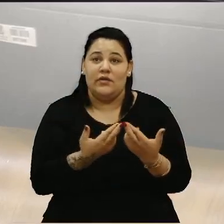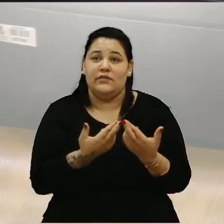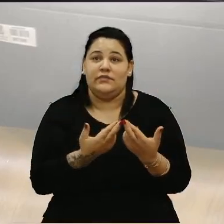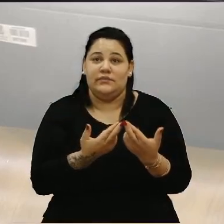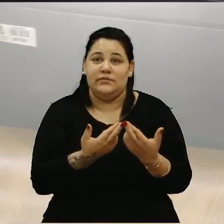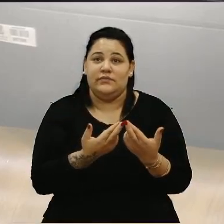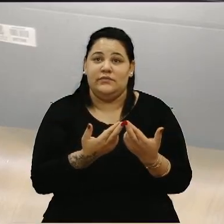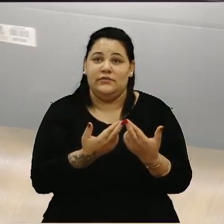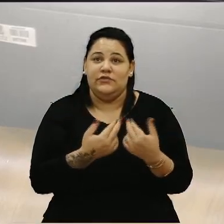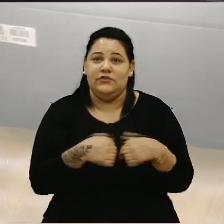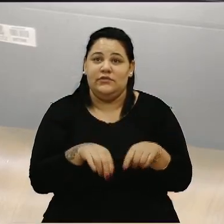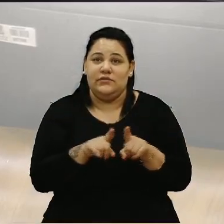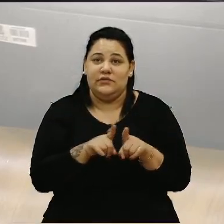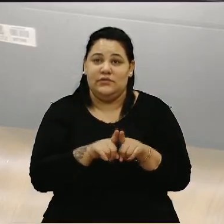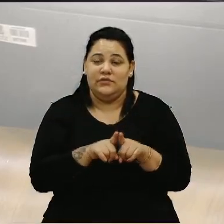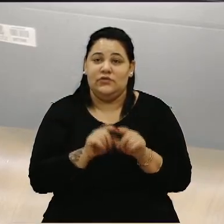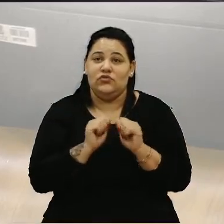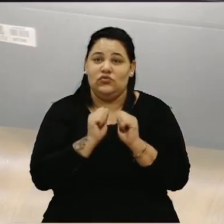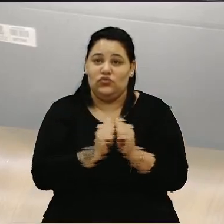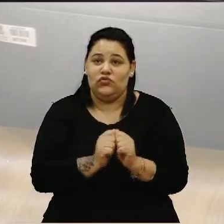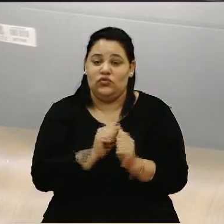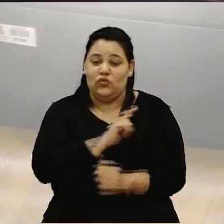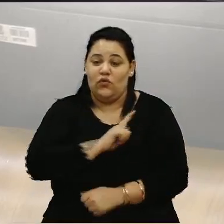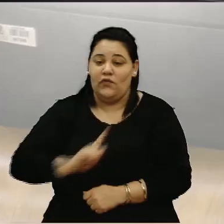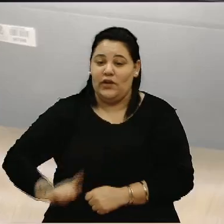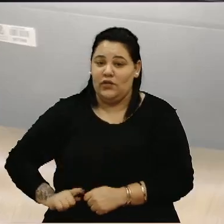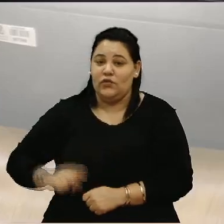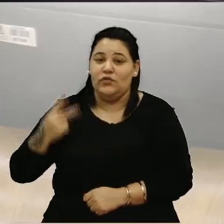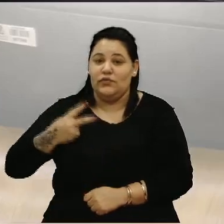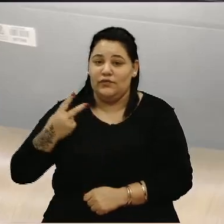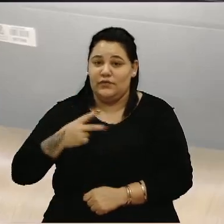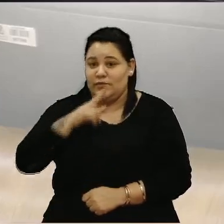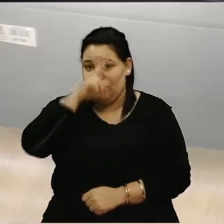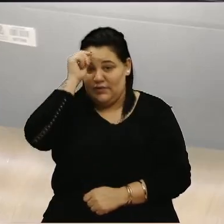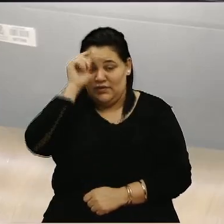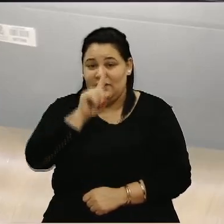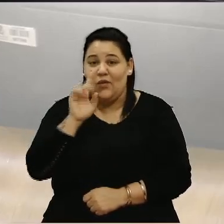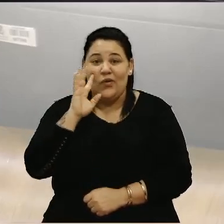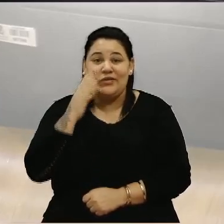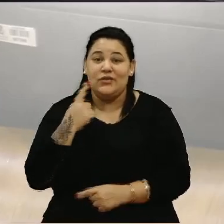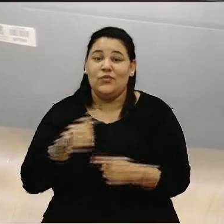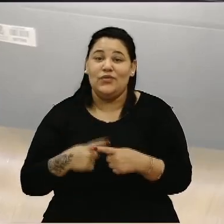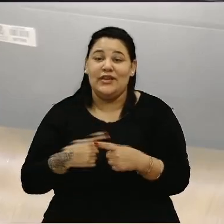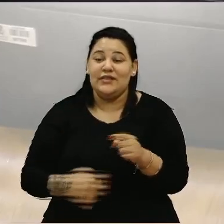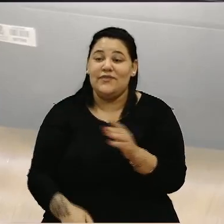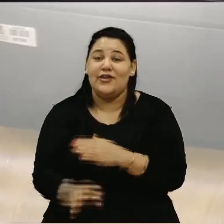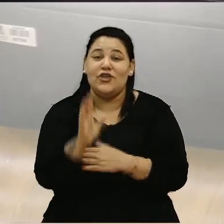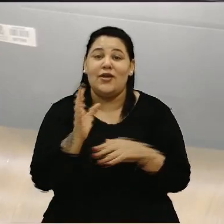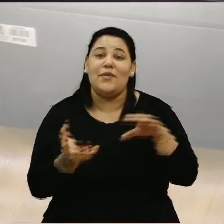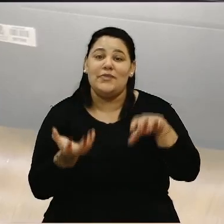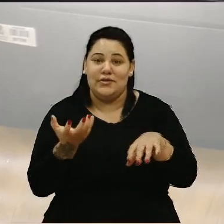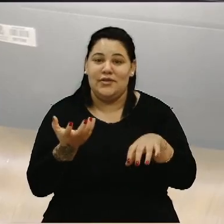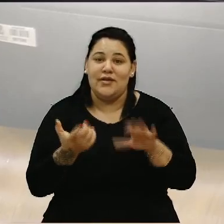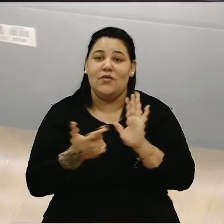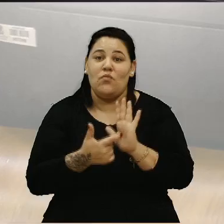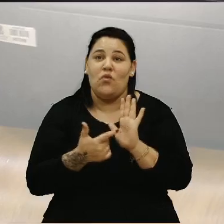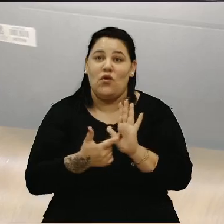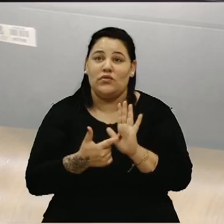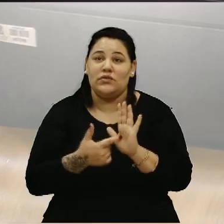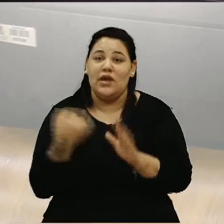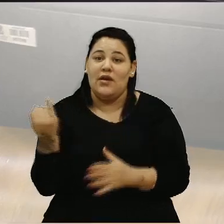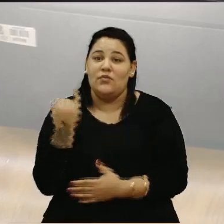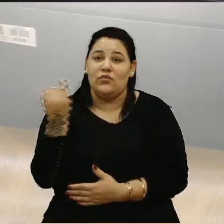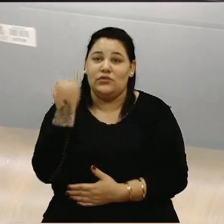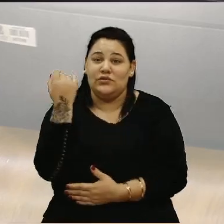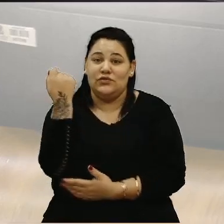prefeitos e o vice-governador, só não aconteceu porque os prefeitos estavam mobilizados em Brasília. né? O que mostra a importância desse movimento e do Rio